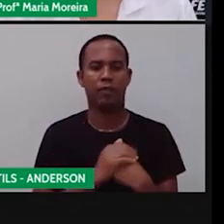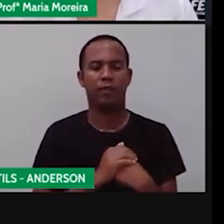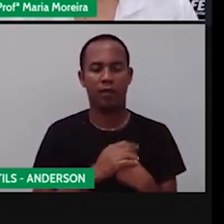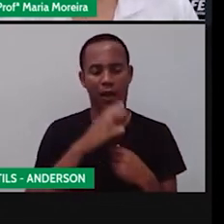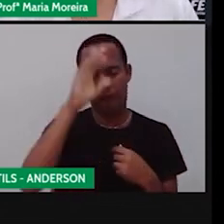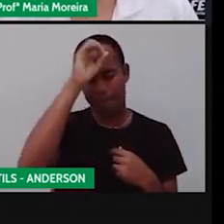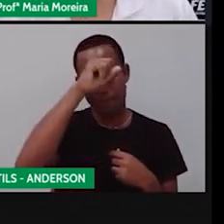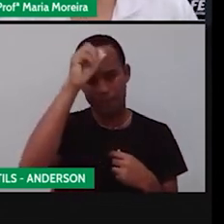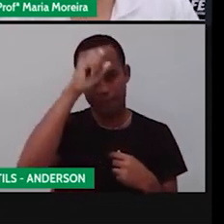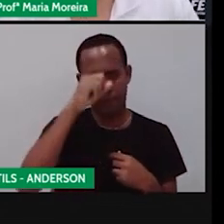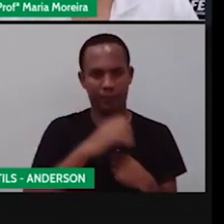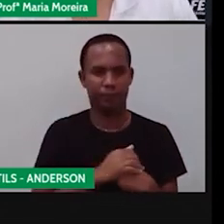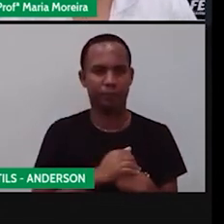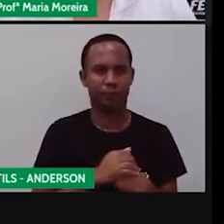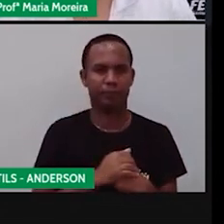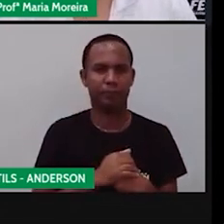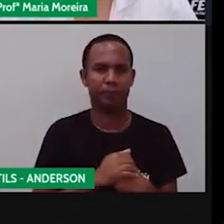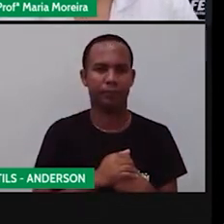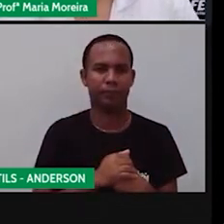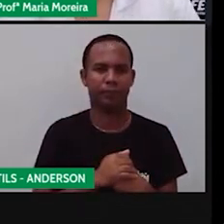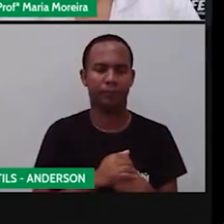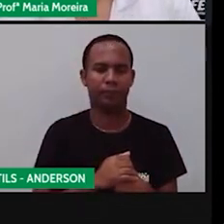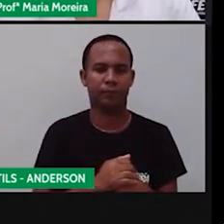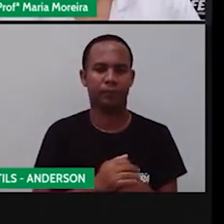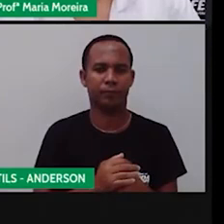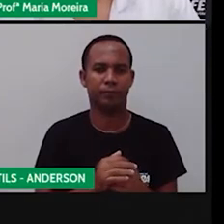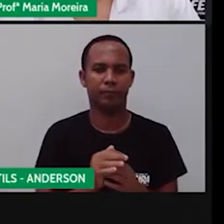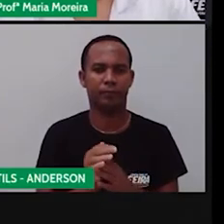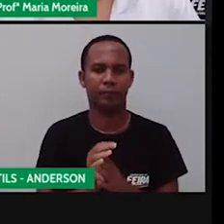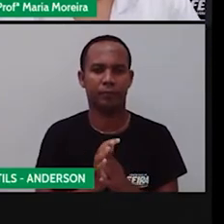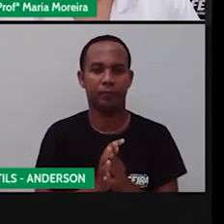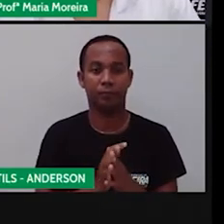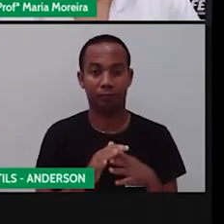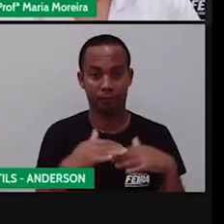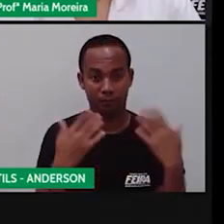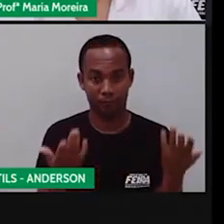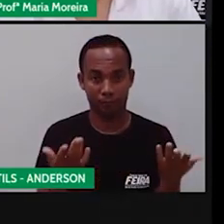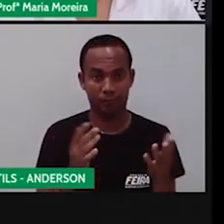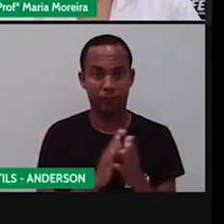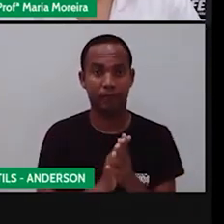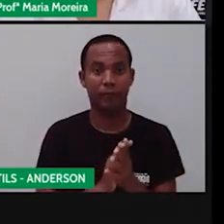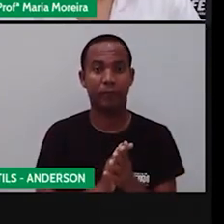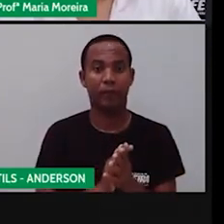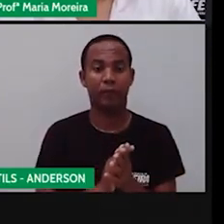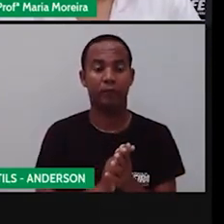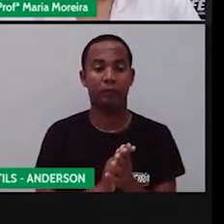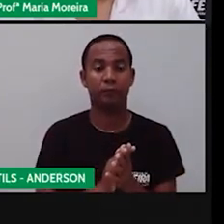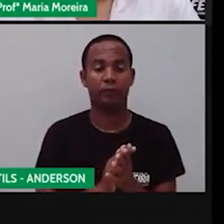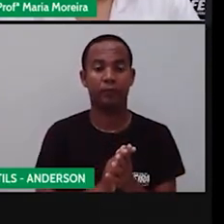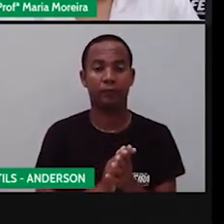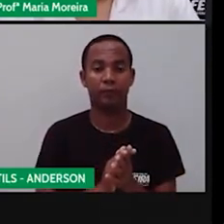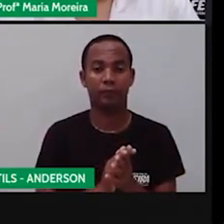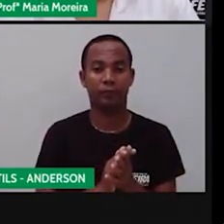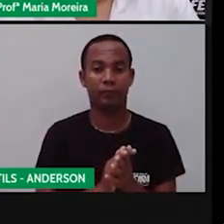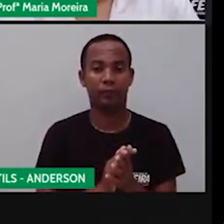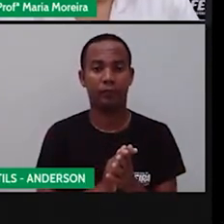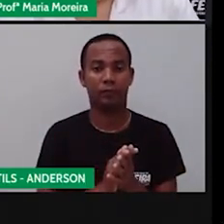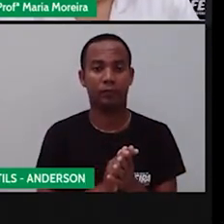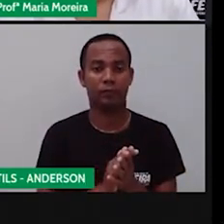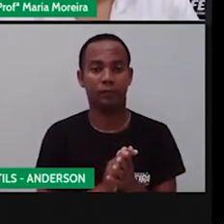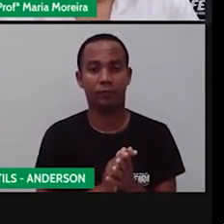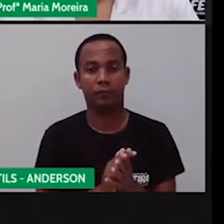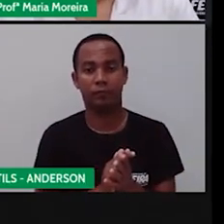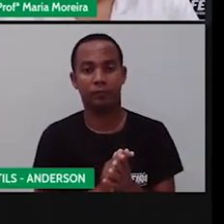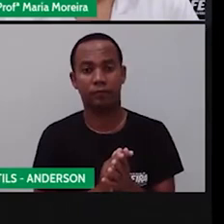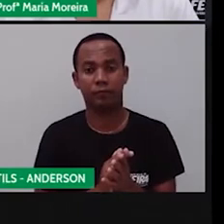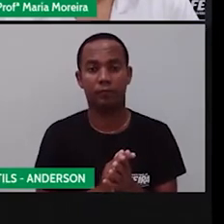ensinamento bacana! Bom, Durante, né? Deixa eu pra voltar aqui, antes de chegar